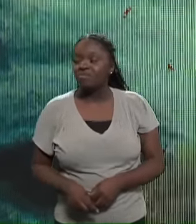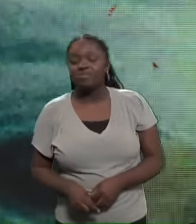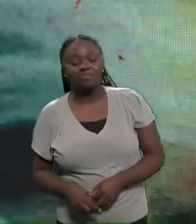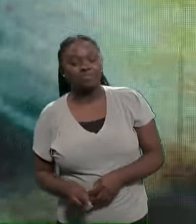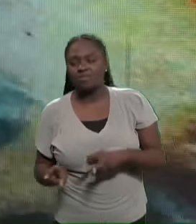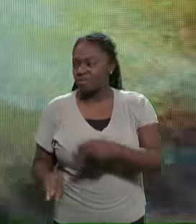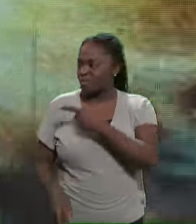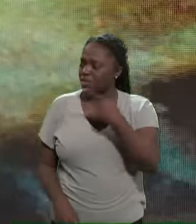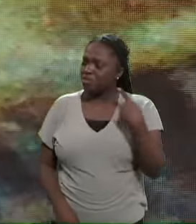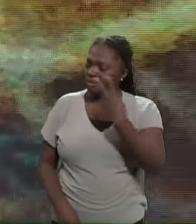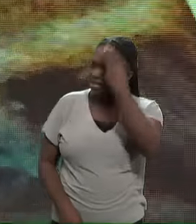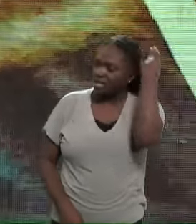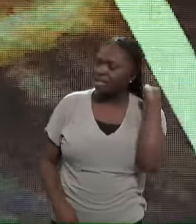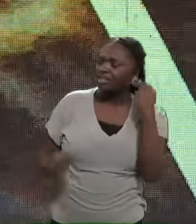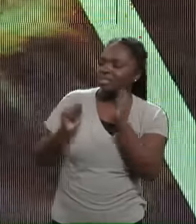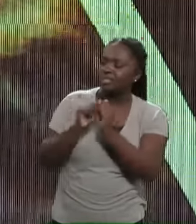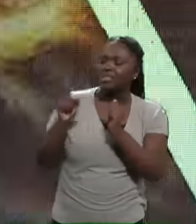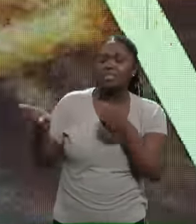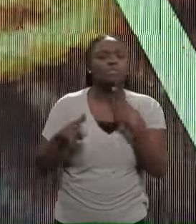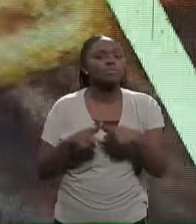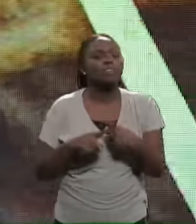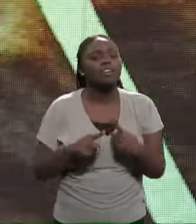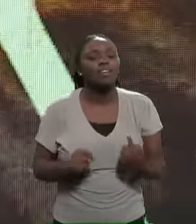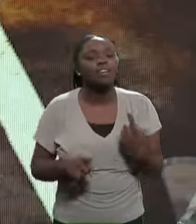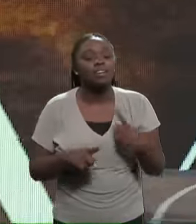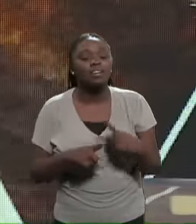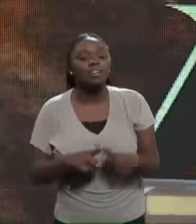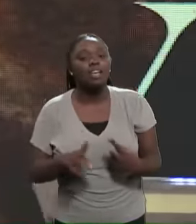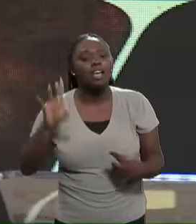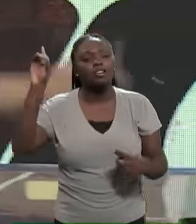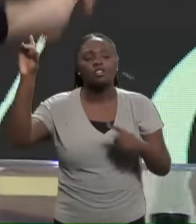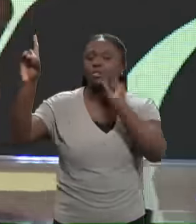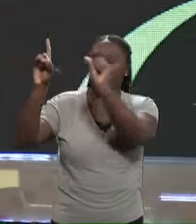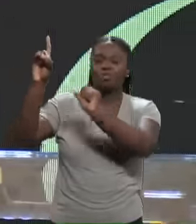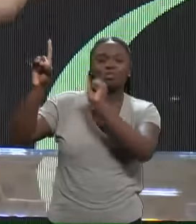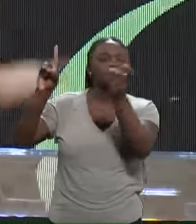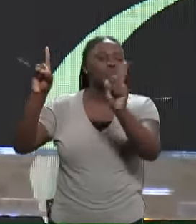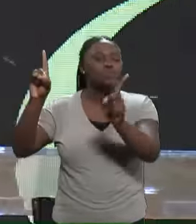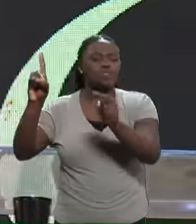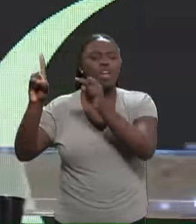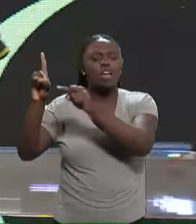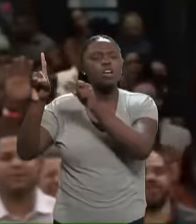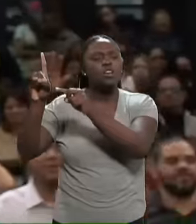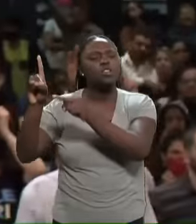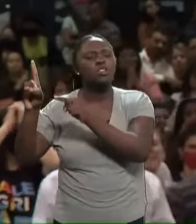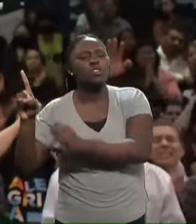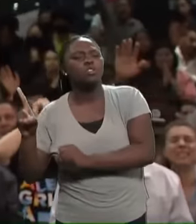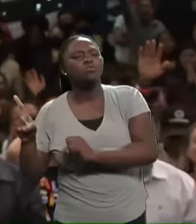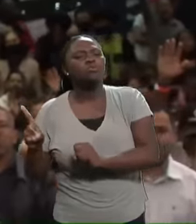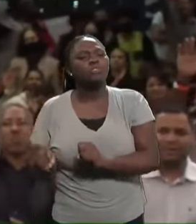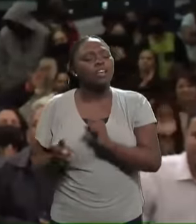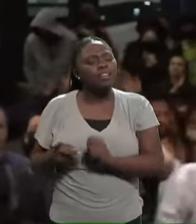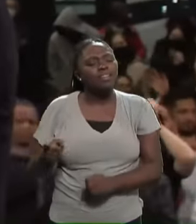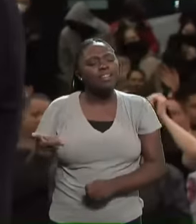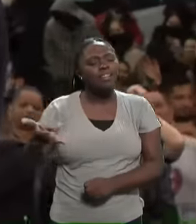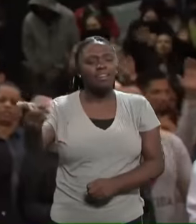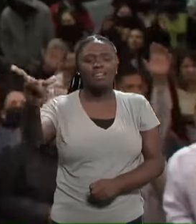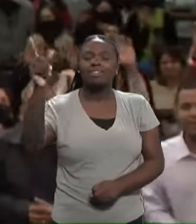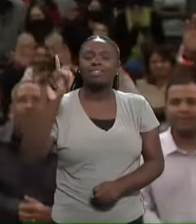Valadão. Él será con você. ¿Sabe por qué? Porque Deus no muda, Deus no pasa de moda. Deus es eterno.